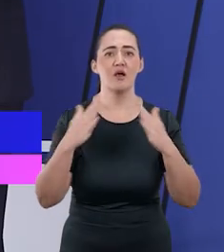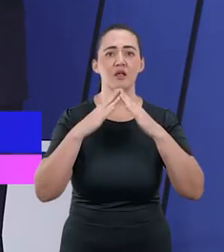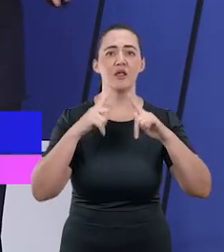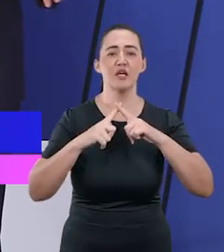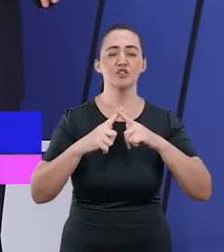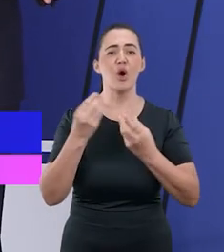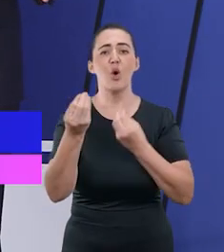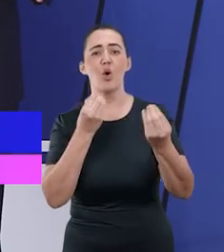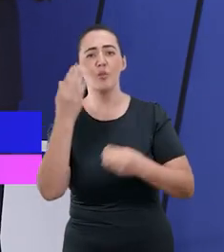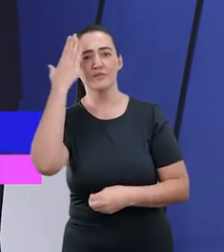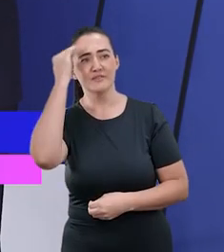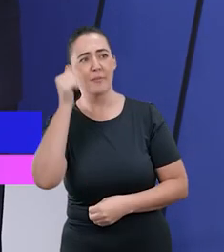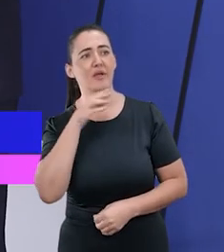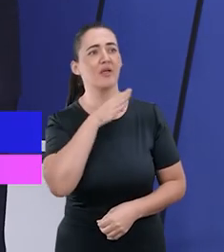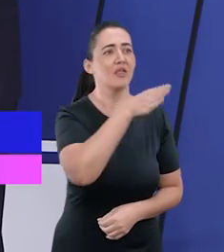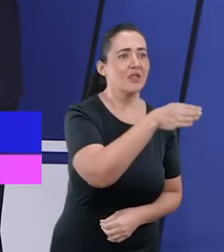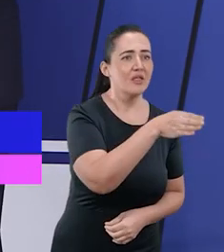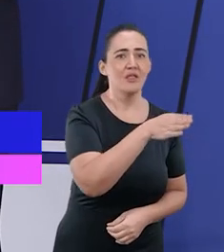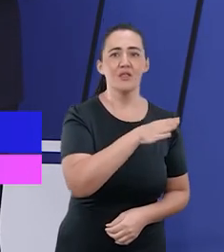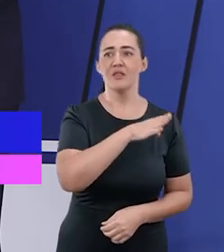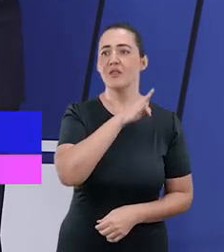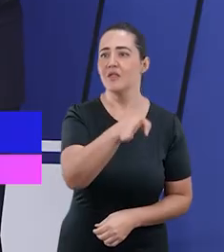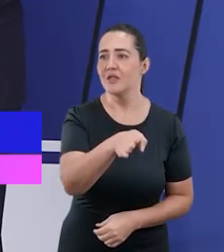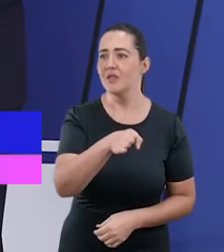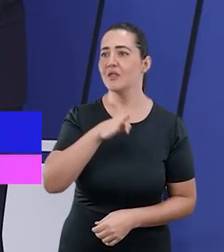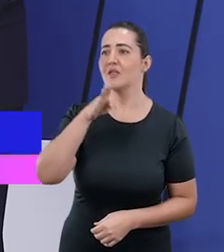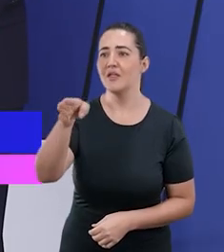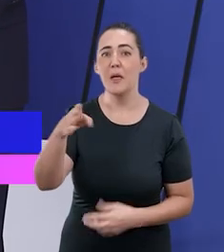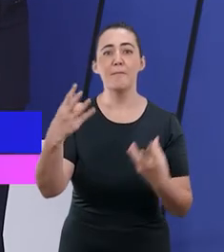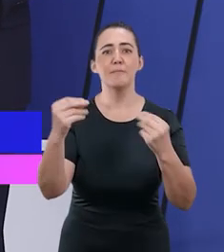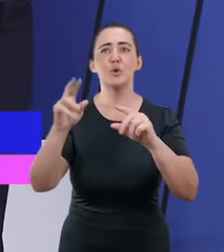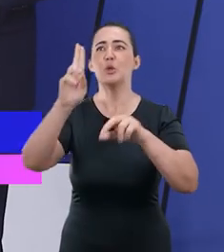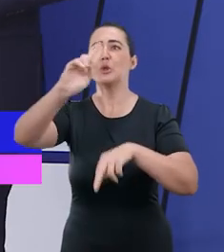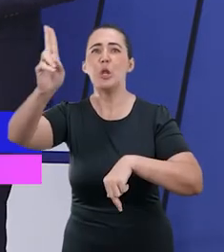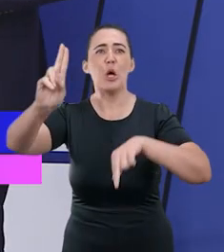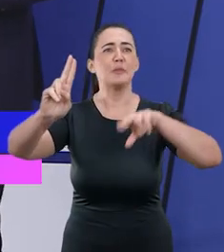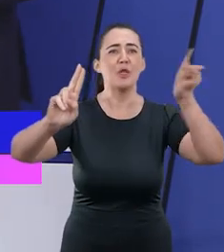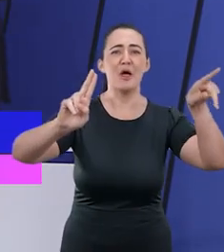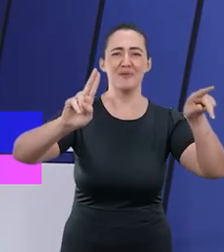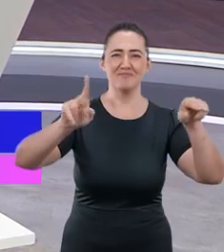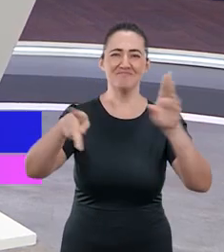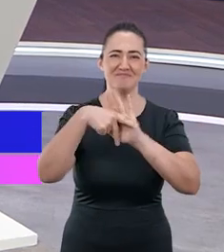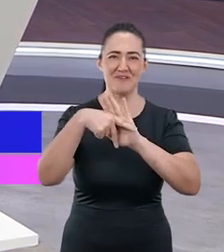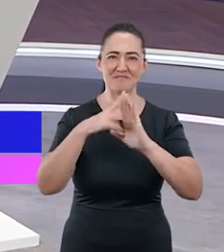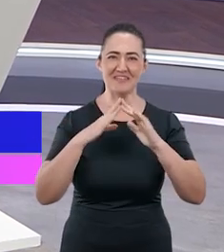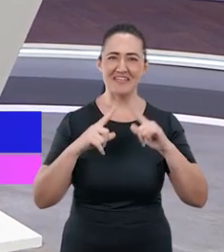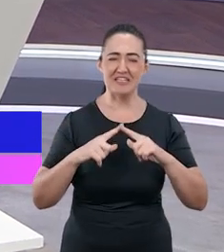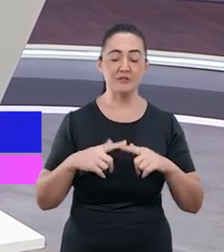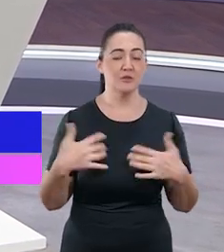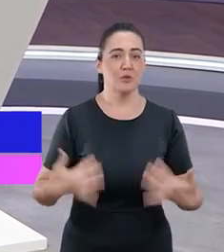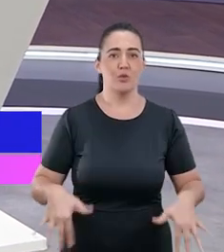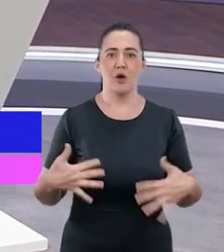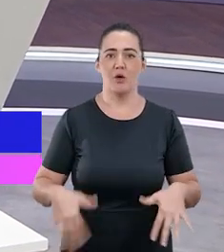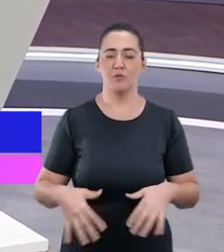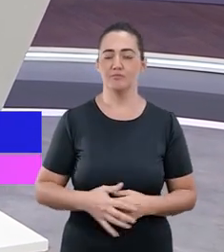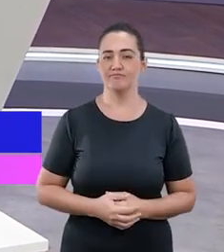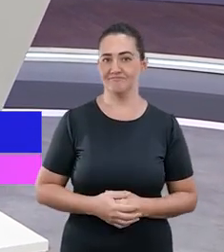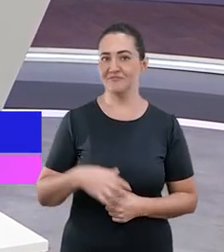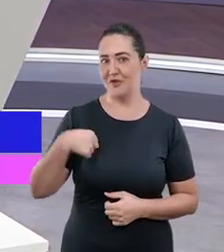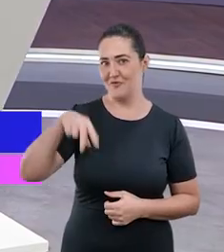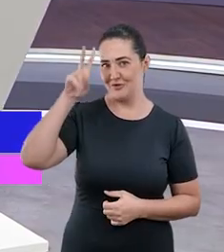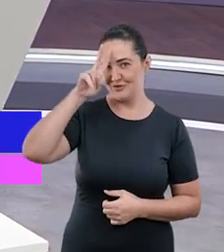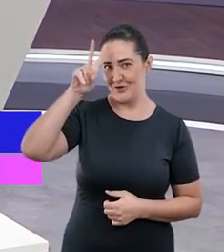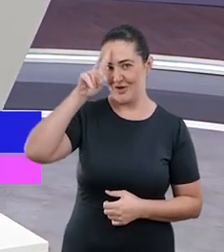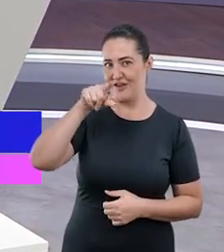me localizar diante de tantas placas que estão à nossa volta? Deixa eu lhe contar uma história. Eu li